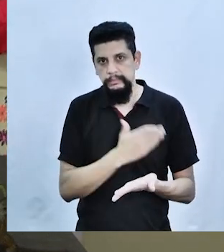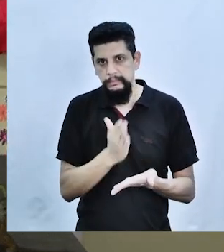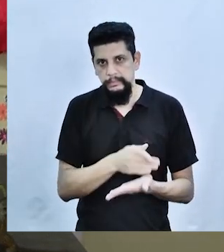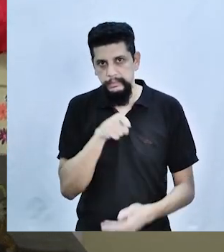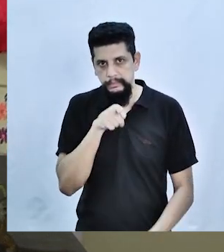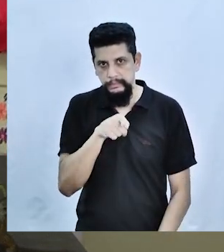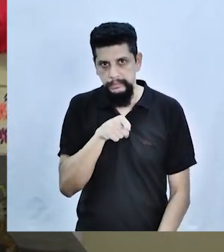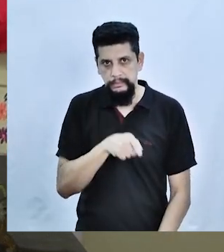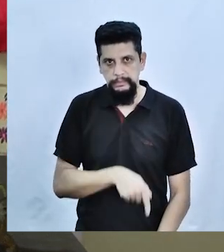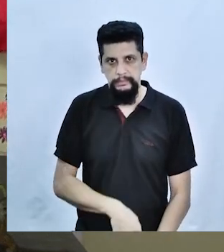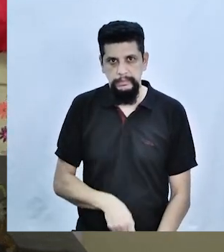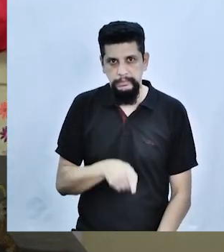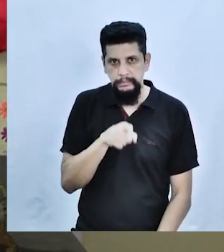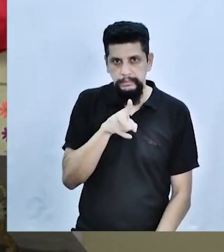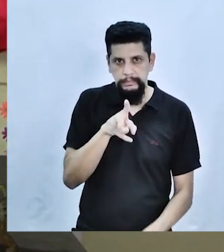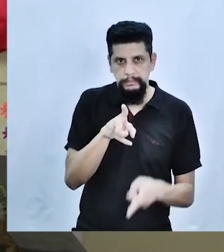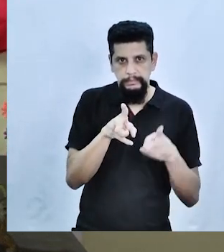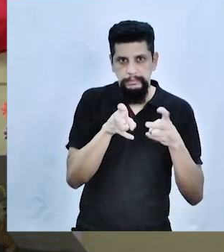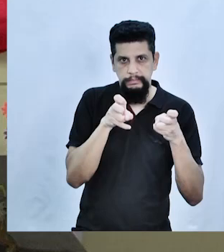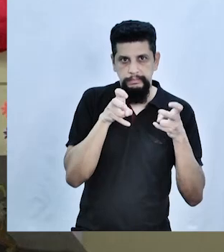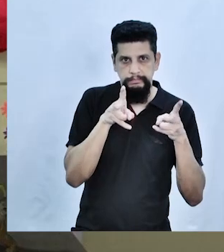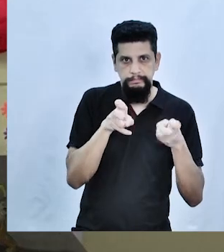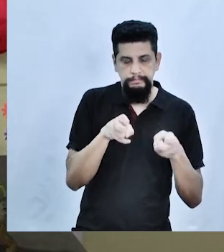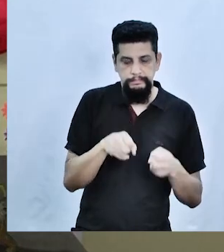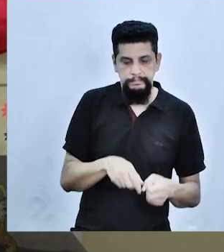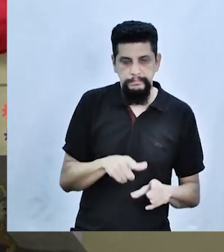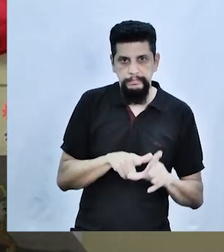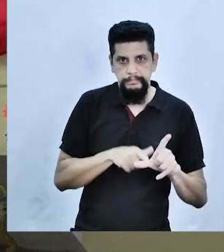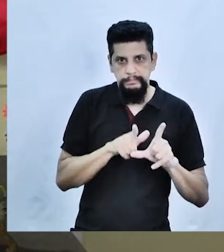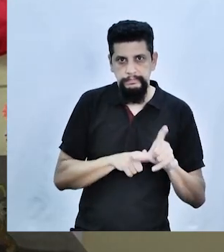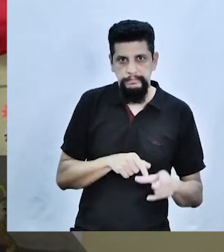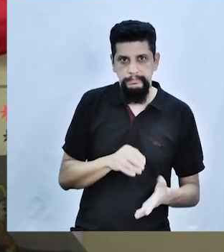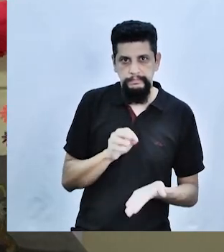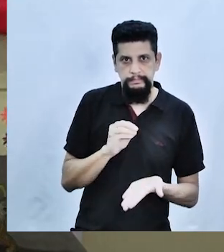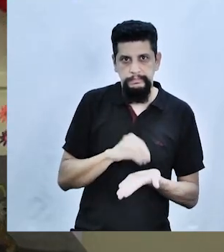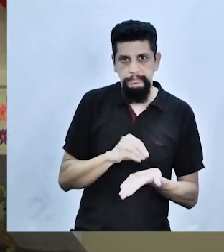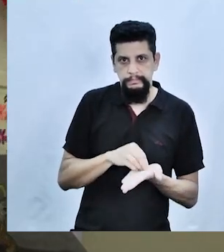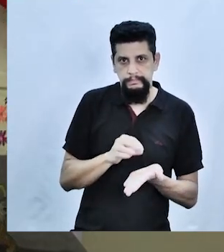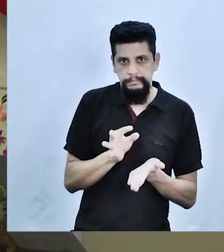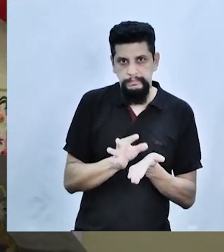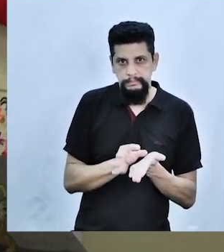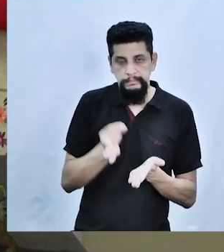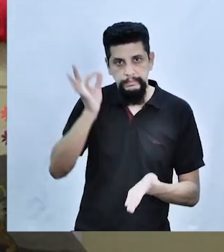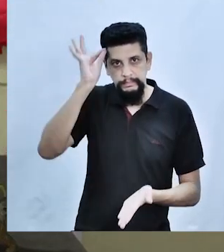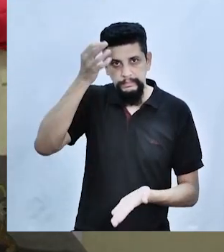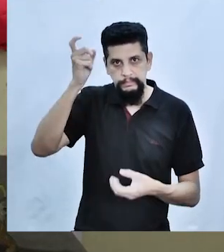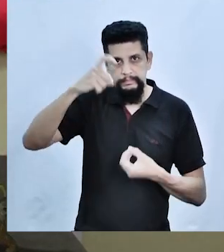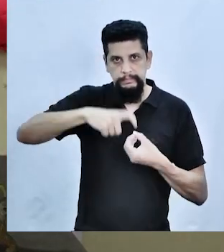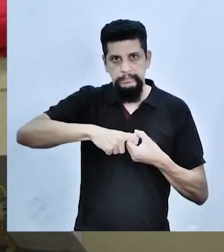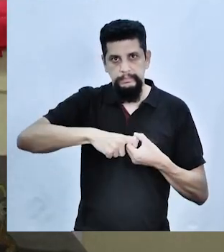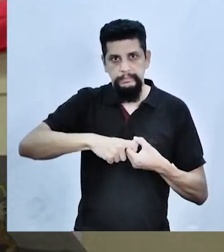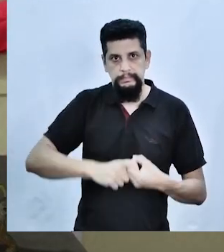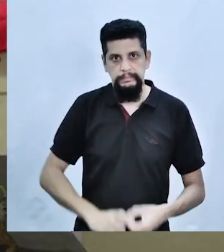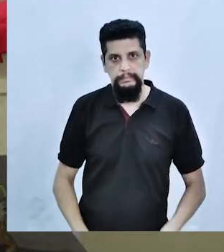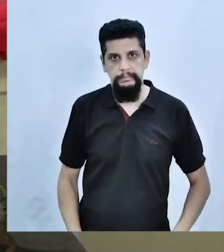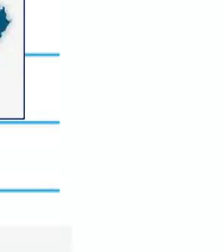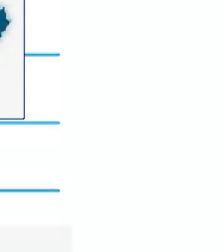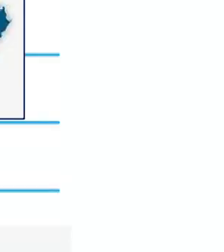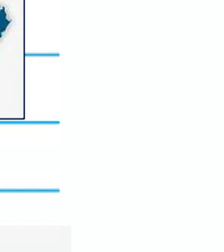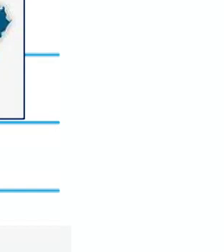seu caderno ali. Vocês vão conseguir perceber a letra que está faltando. É isso aí, registra com capricho que a gente volta já já.